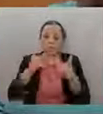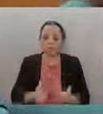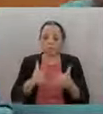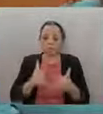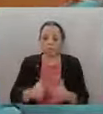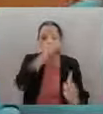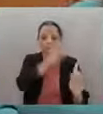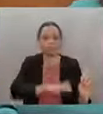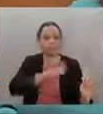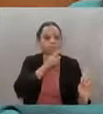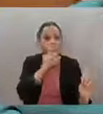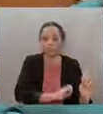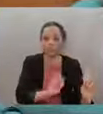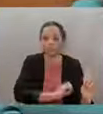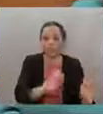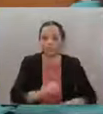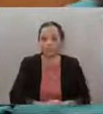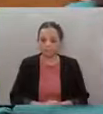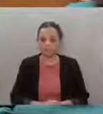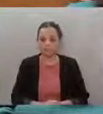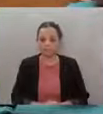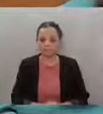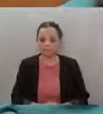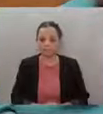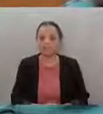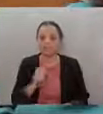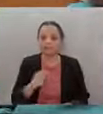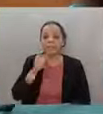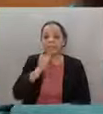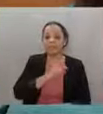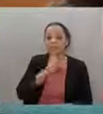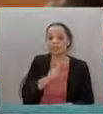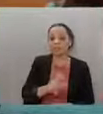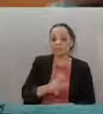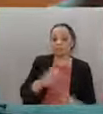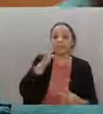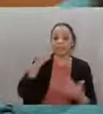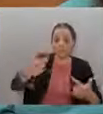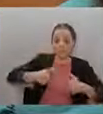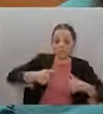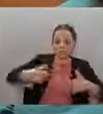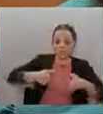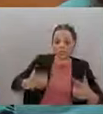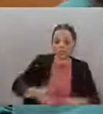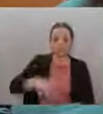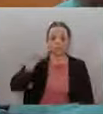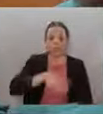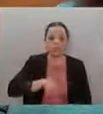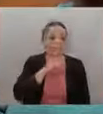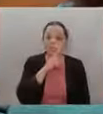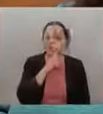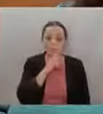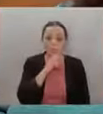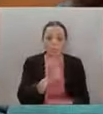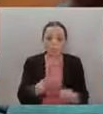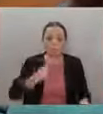sem resposta. Quem compete responder ao município é a mim. Certíssimo. Se eu não o fiz, porque não o sei